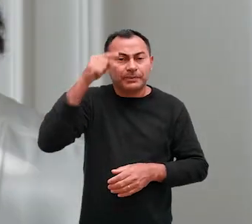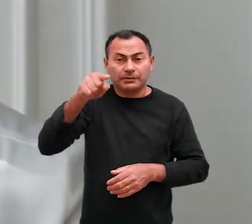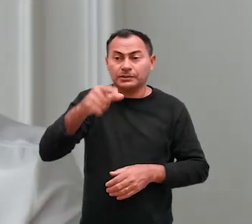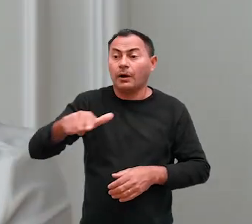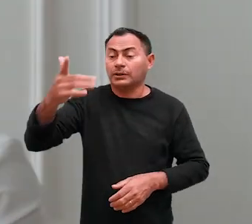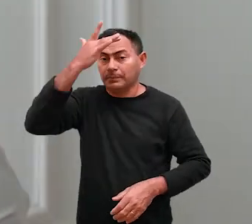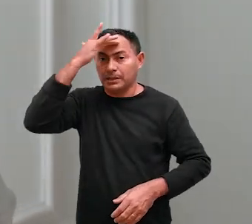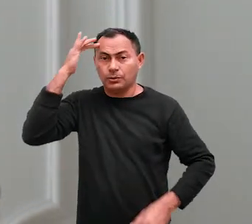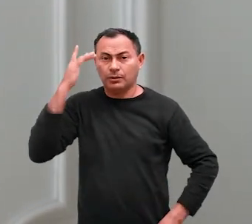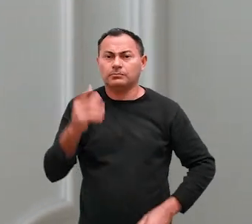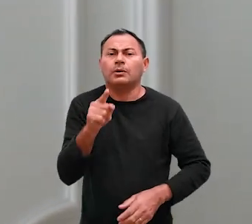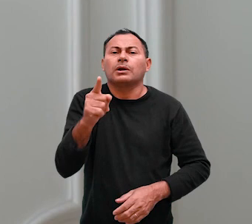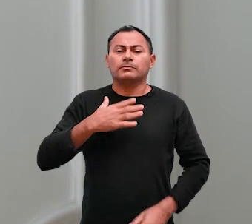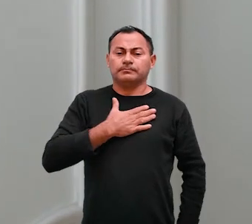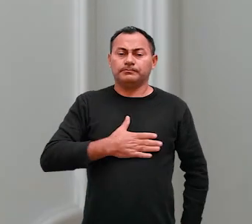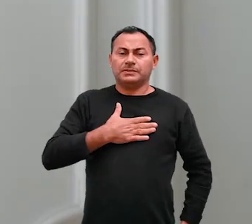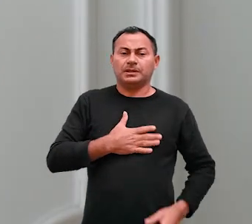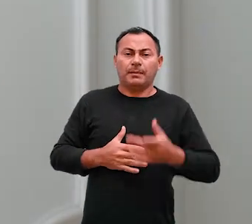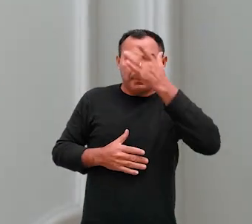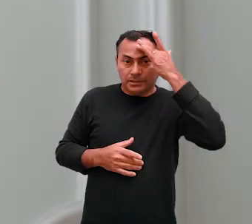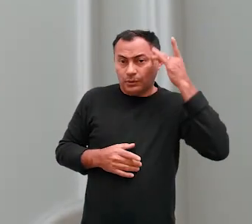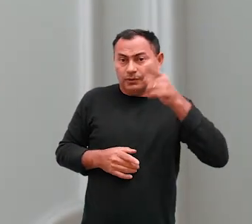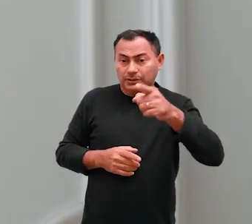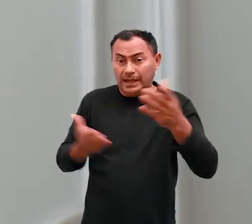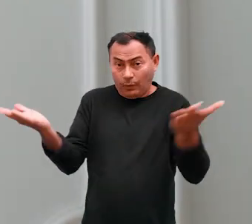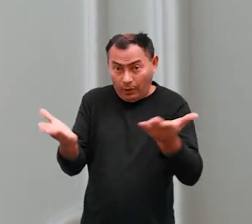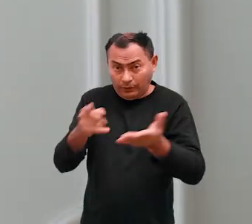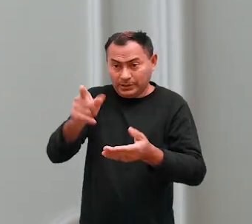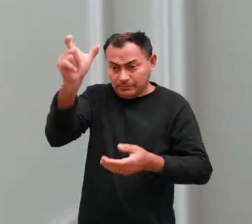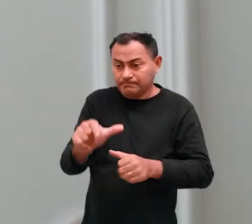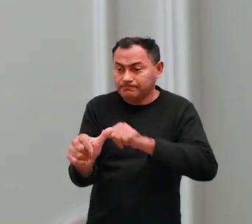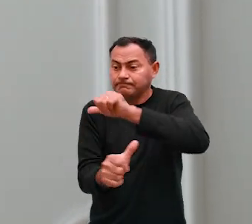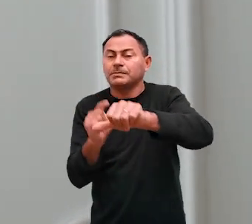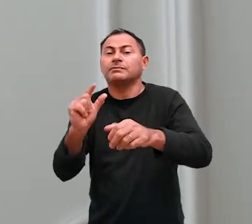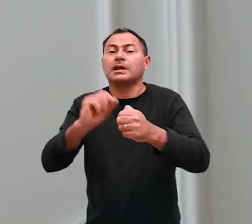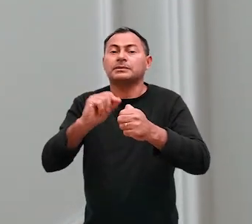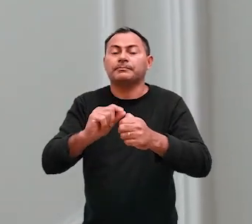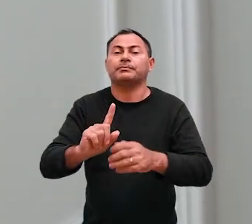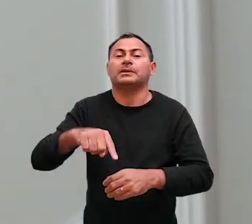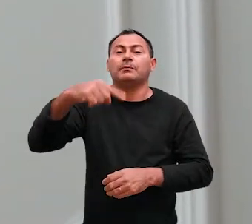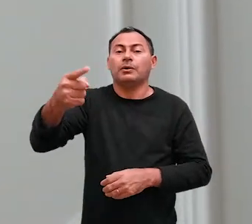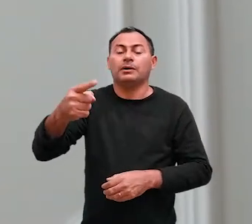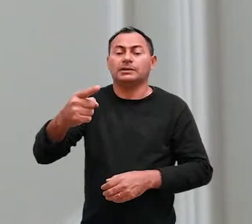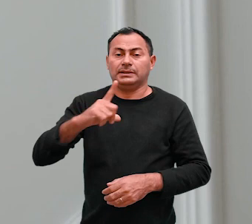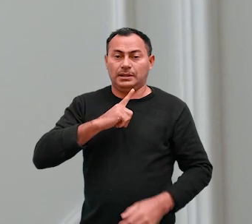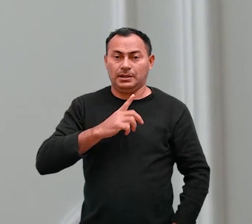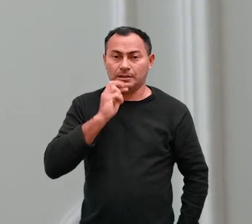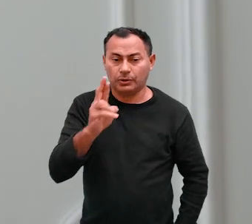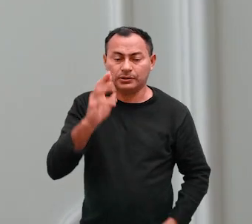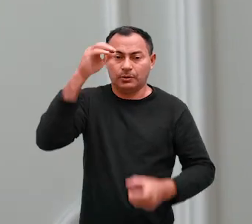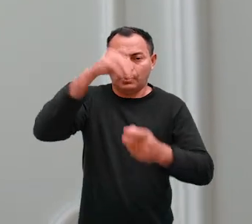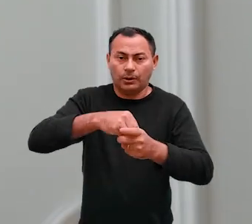você fosse a outra pessoa, o que gostaria que a pessoa que você é agora fizesse? Depois de encontrar a